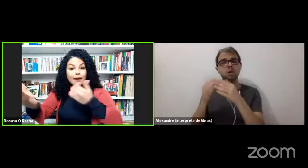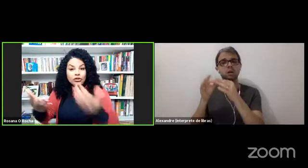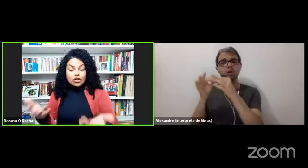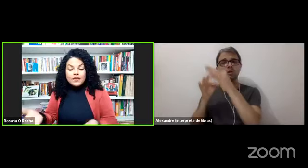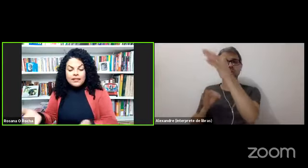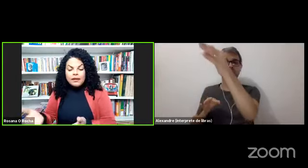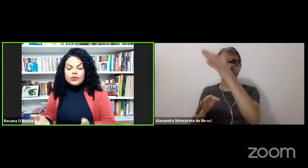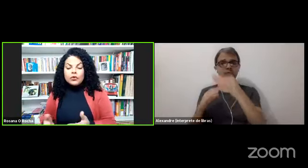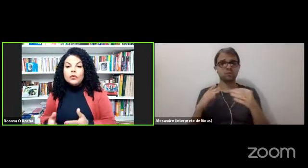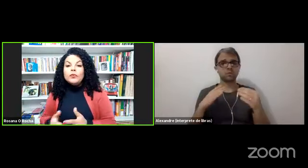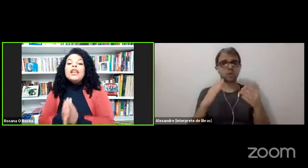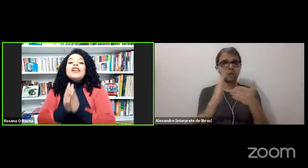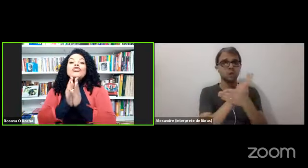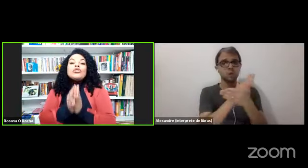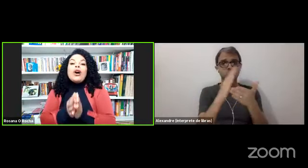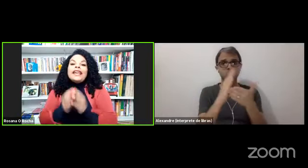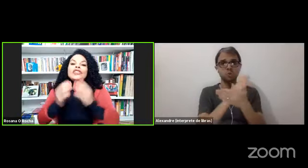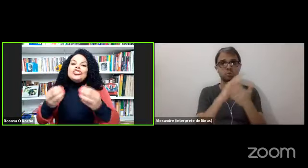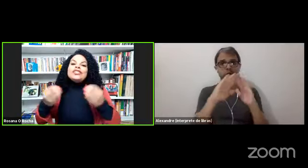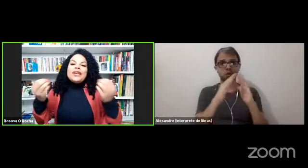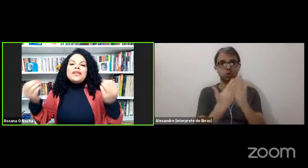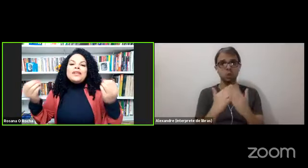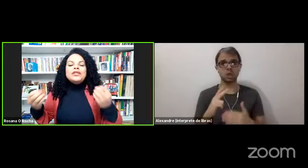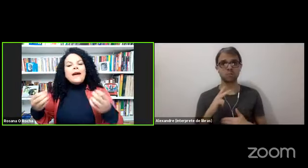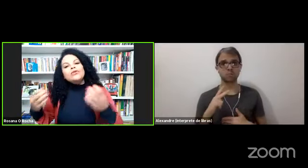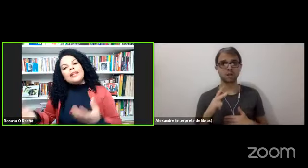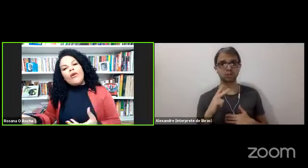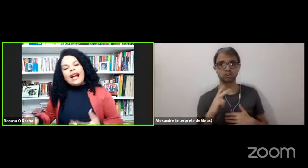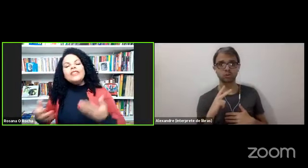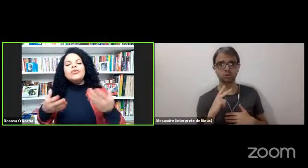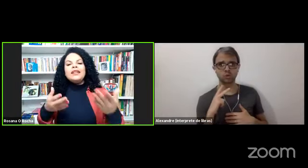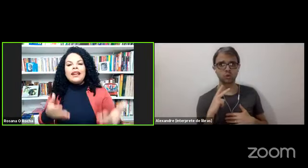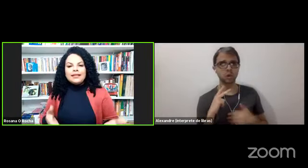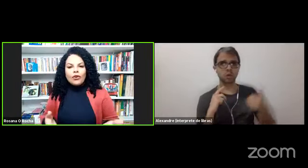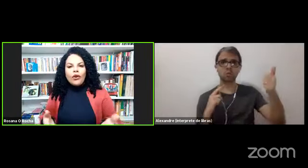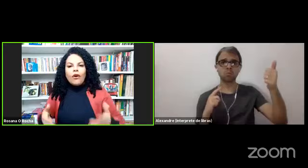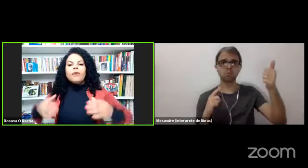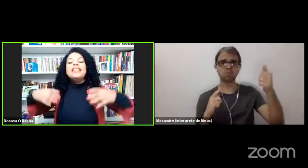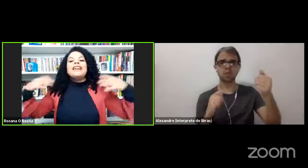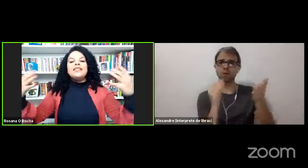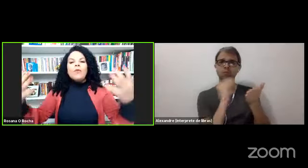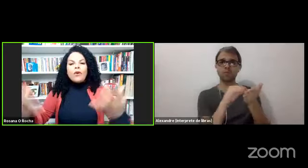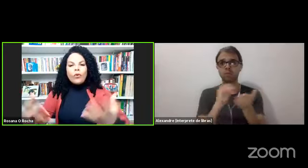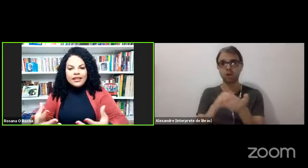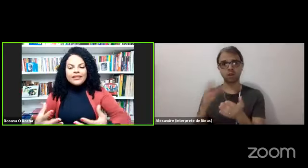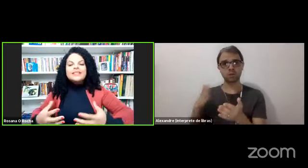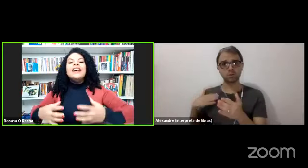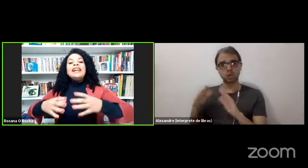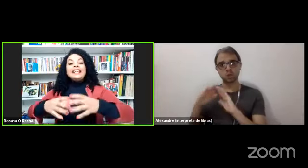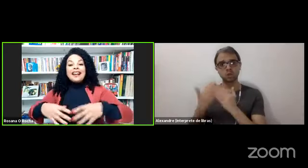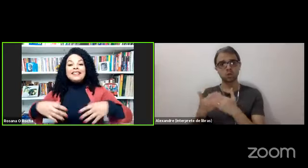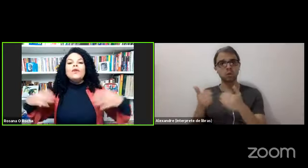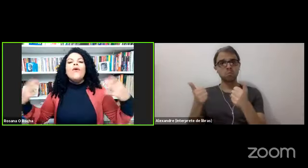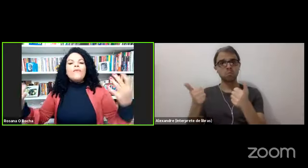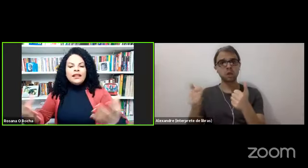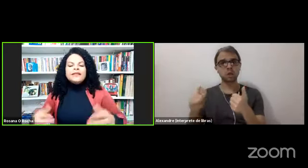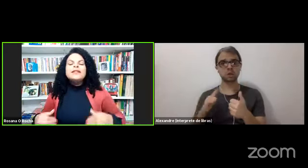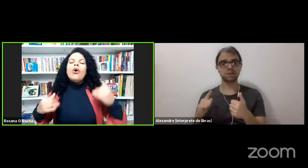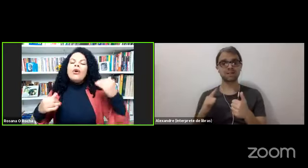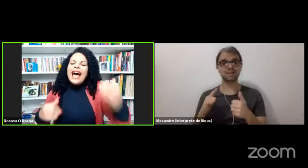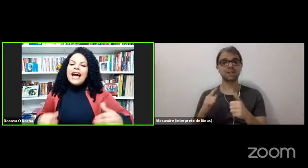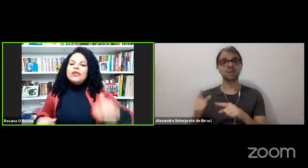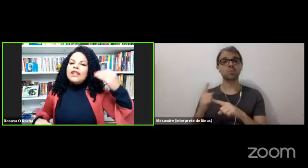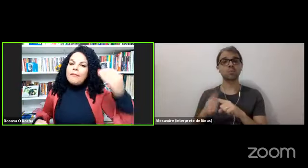particulares, eu compartilho com as amigas do grupo, só que a gente tem o quê? O espaço democrático em que elas se colocam, em que elas são acolhidas, em que elas são